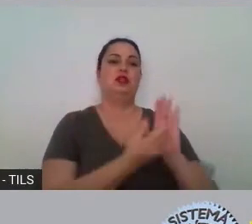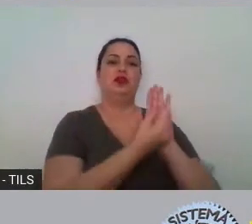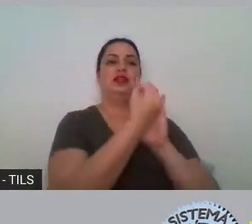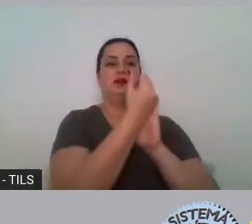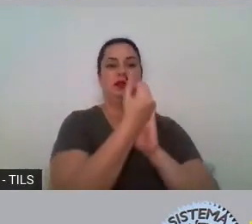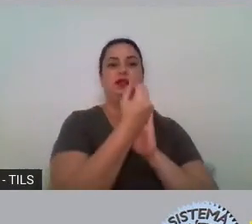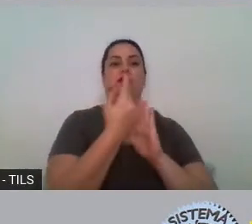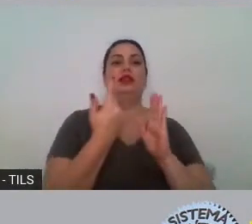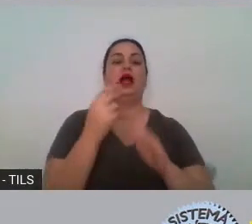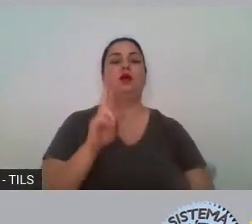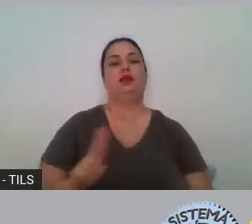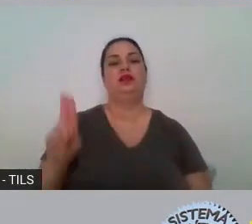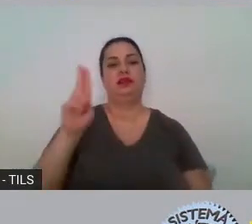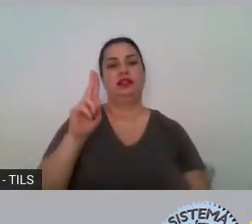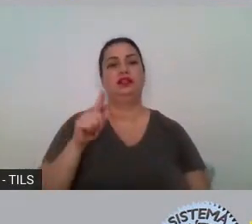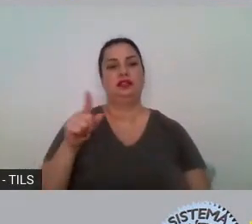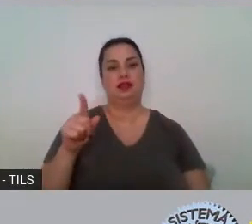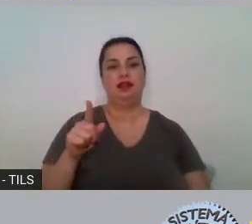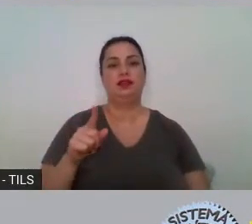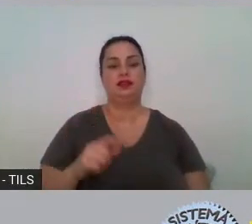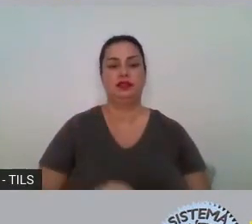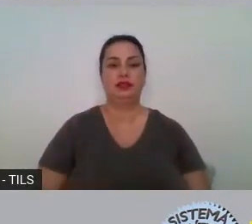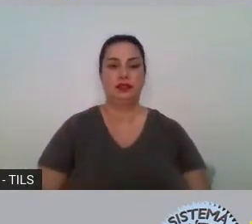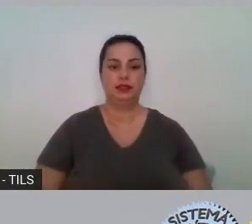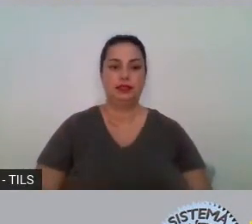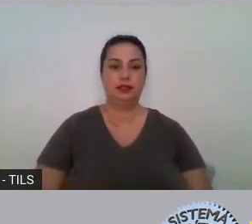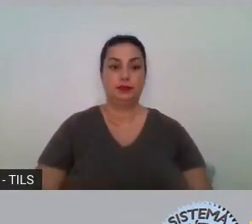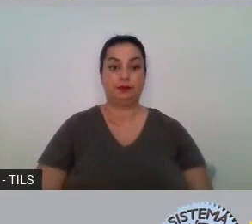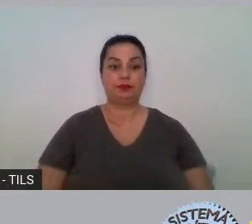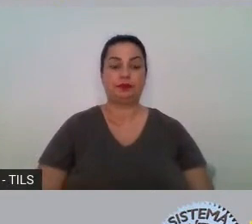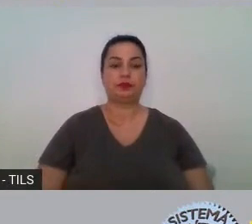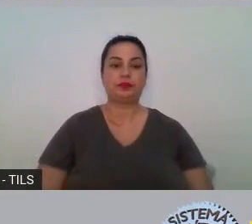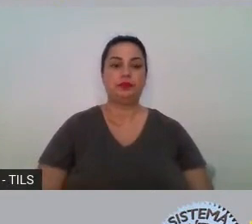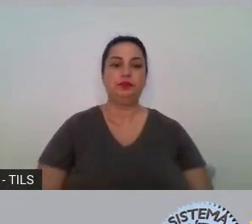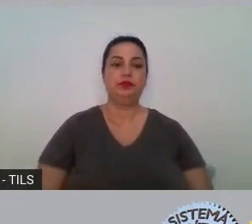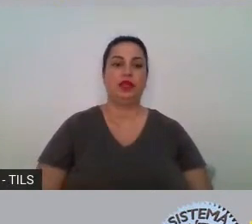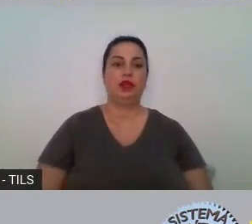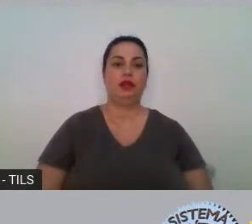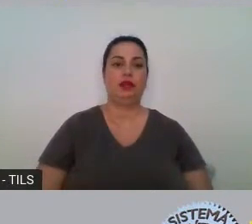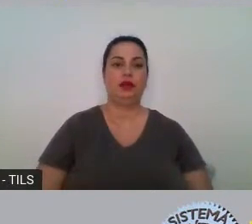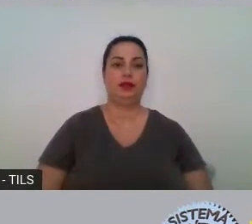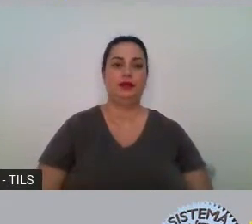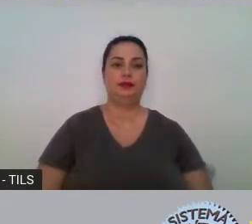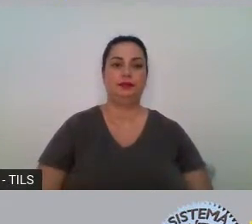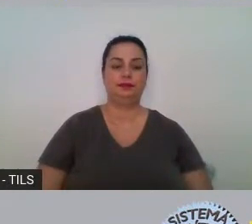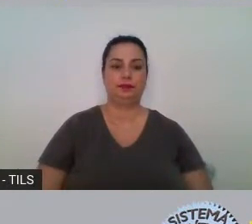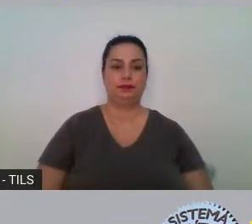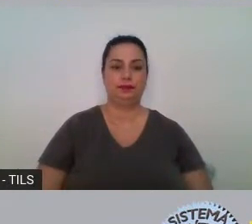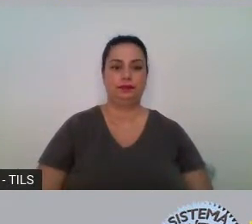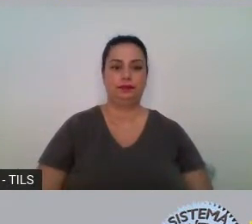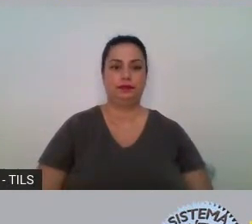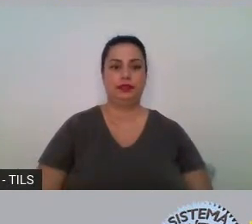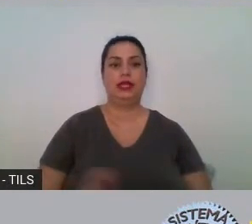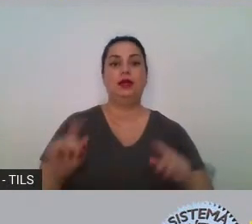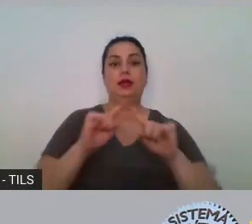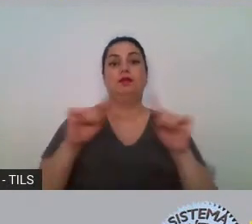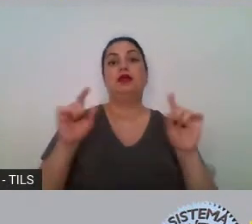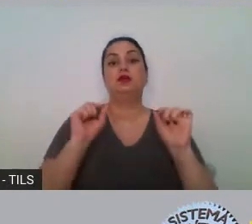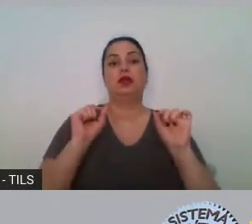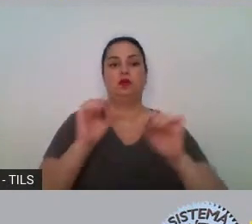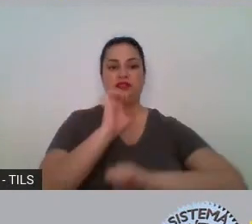Pará, Pará tem uma participação de 37%. Mas veja só aqui, o estado do Paraná, nesse